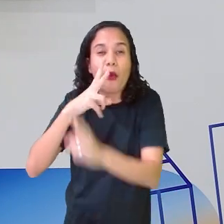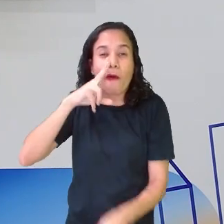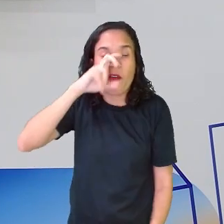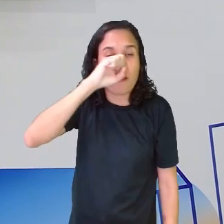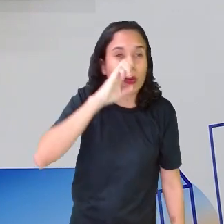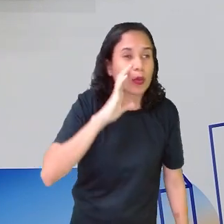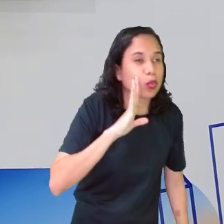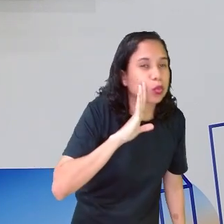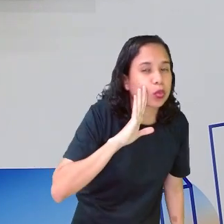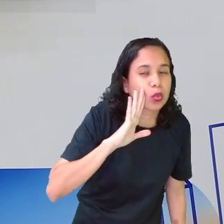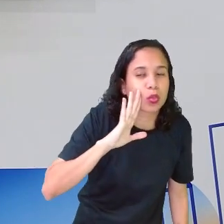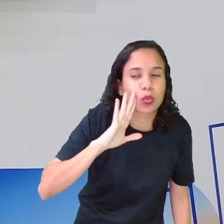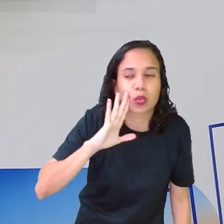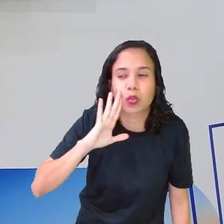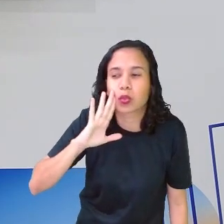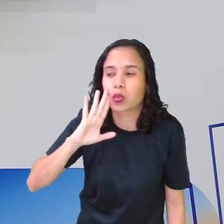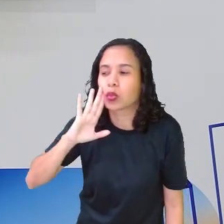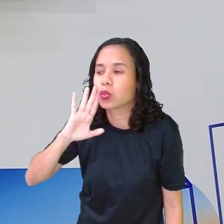forte.